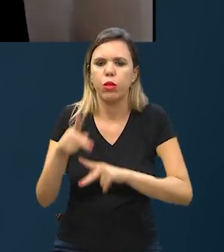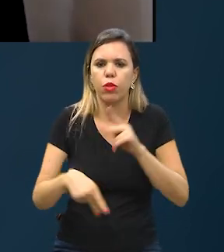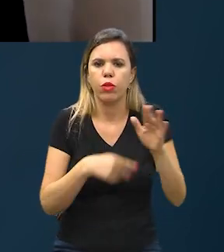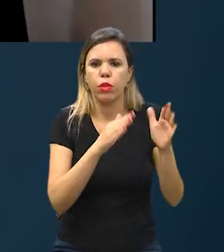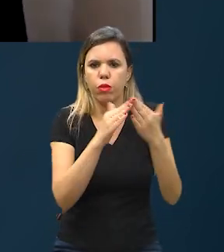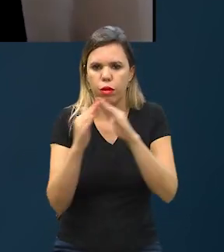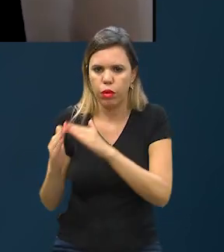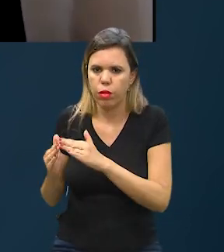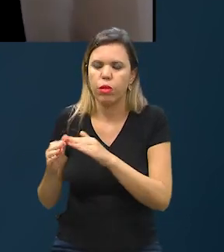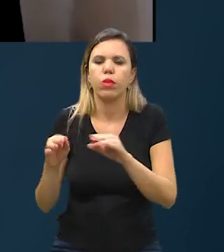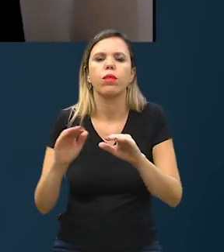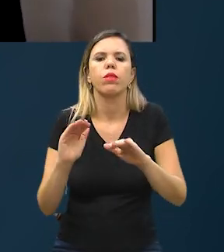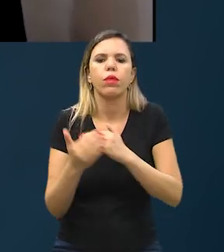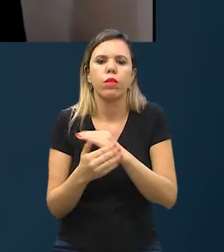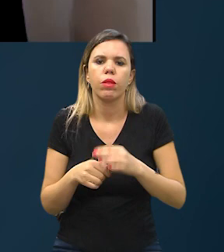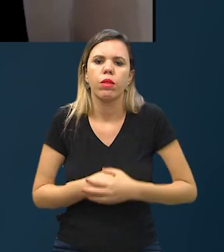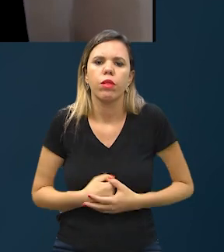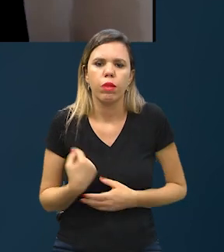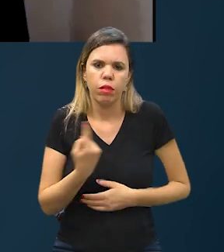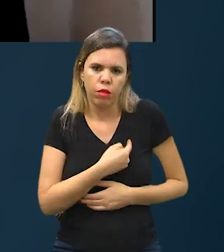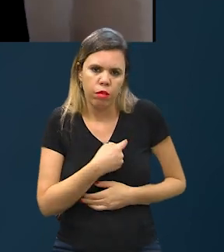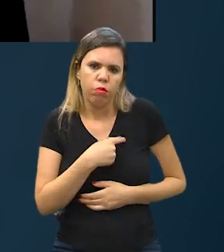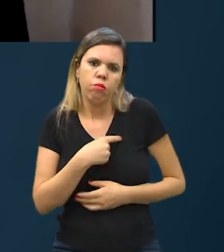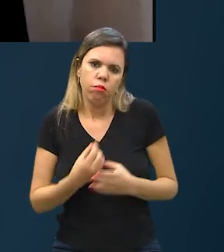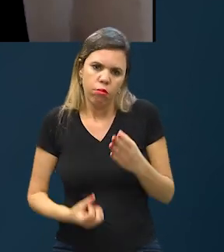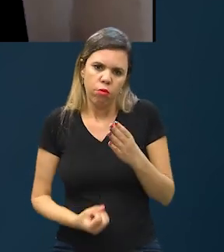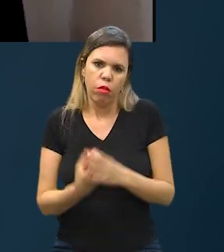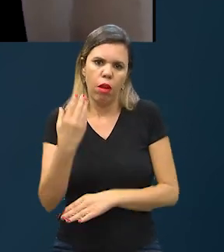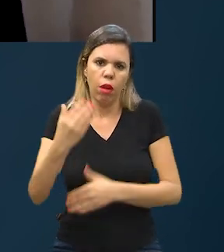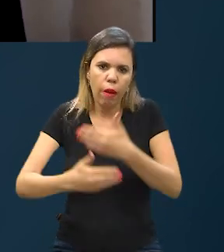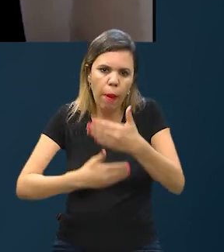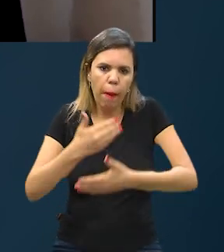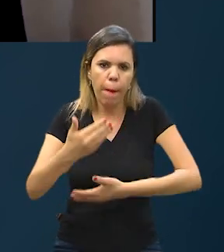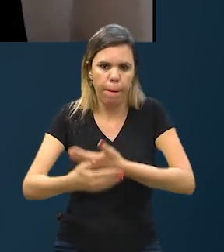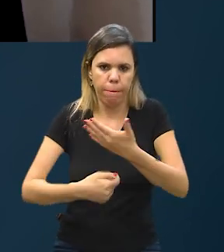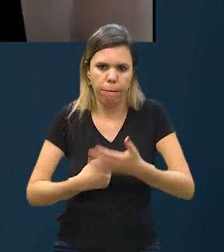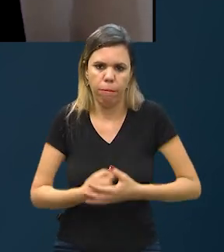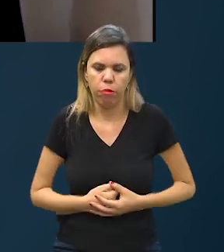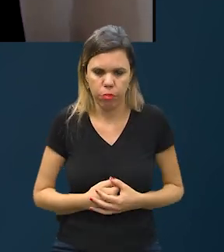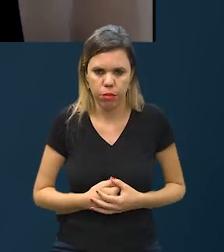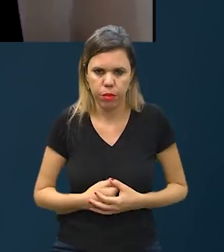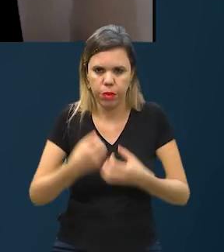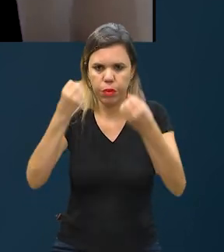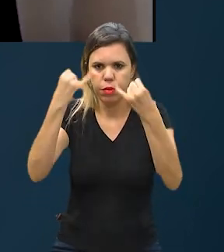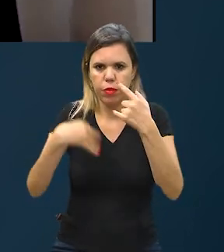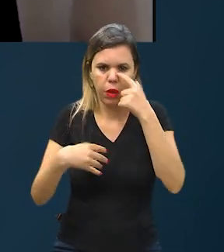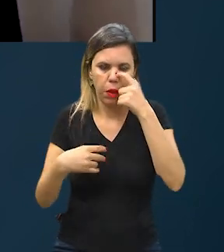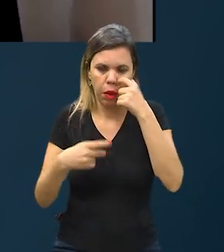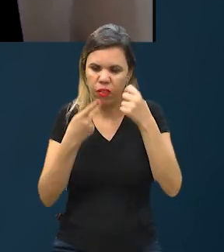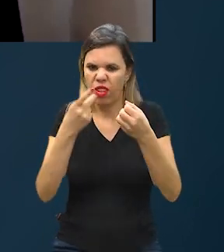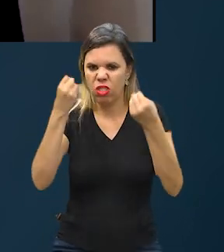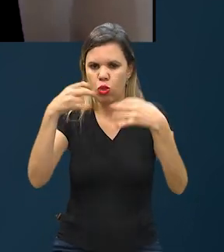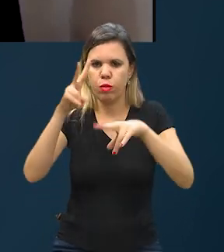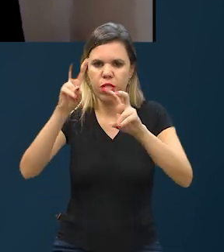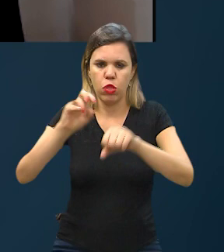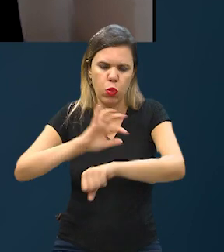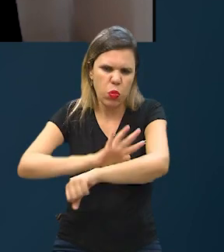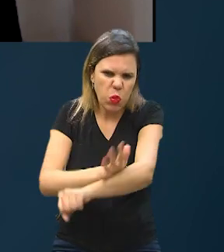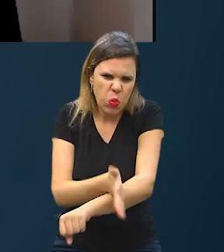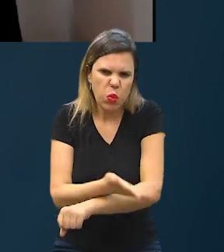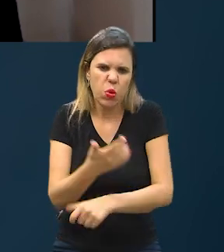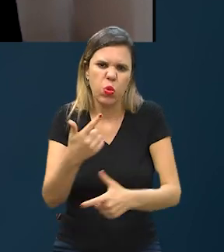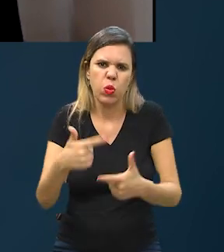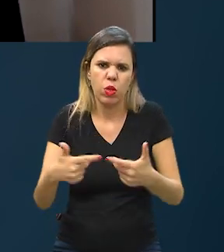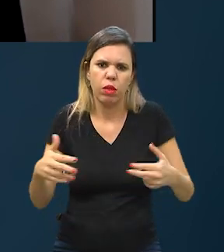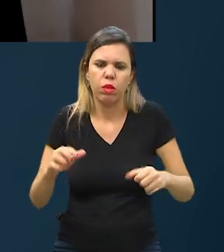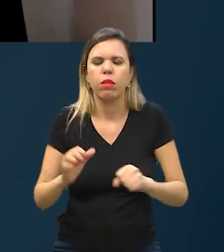quebrada. Então, a gente pegou e criou todo esse processo, falando sobre racismo, falando sobre o